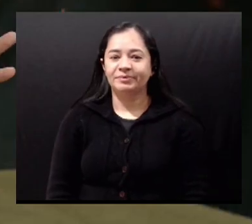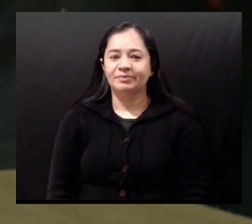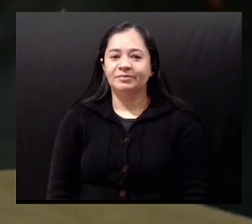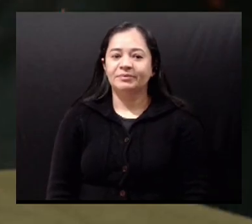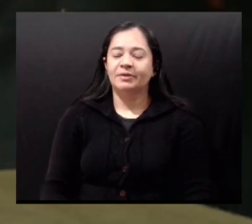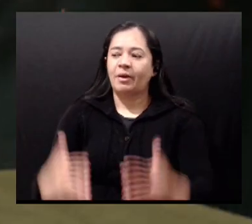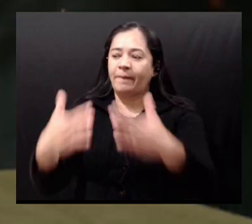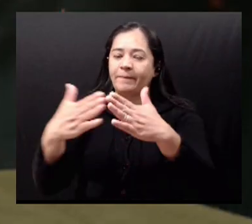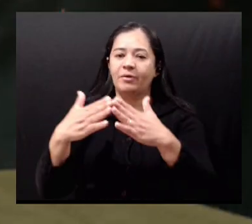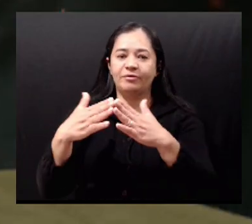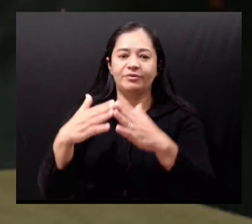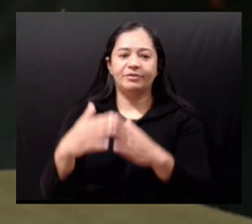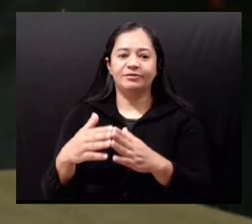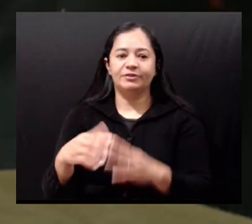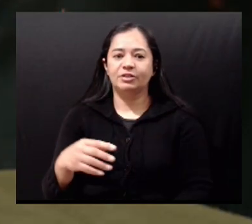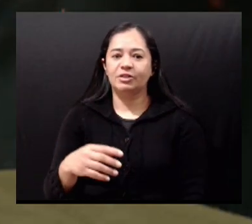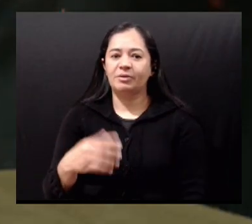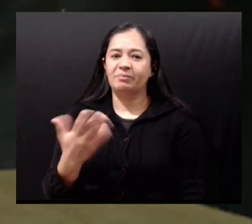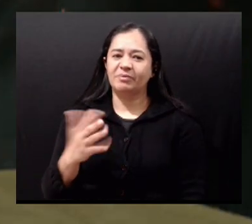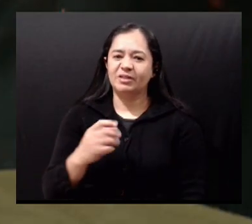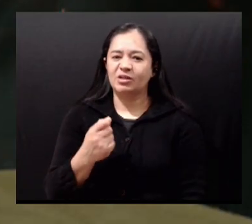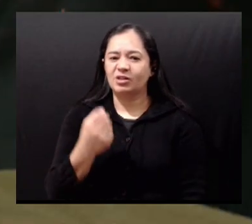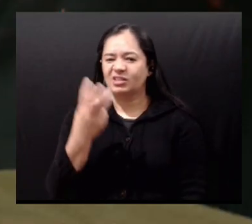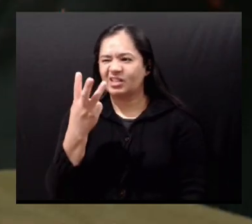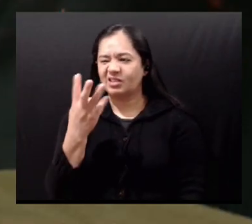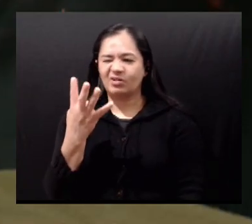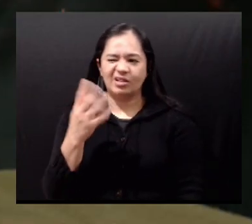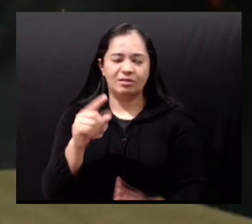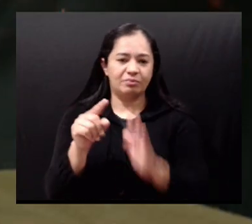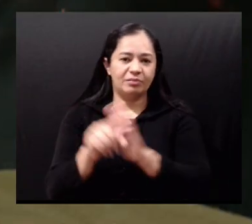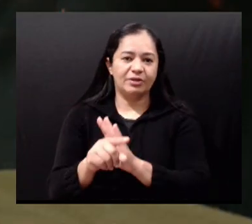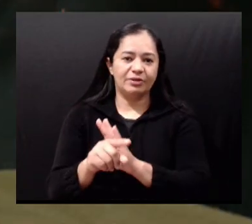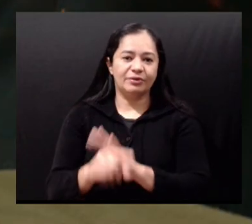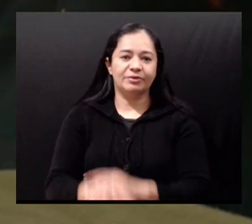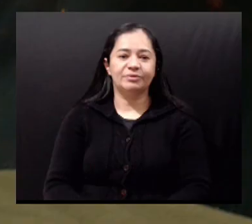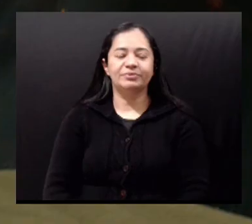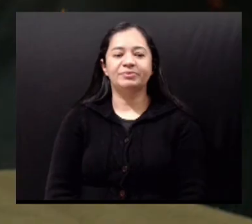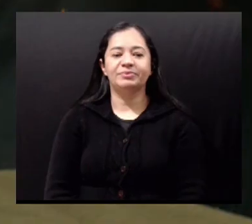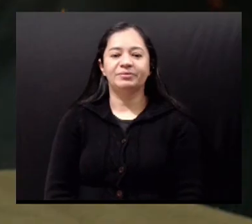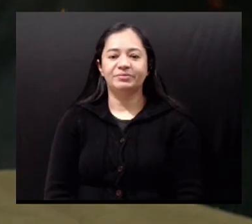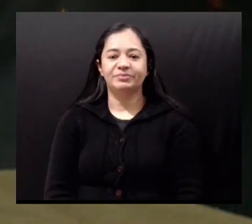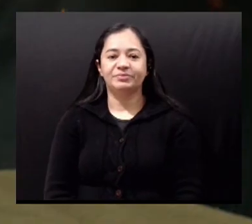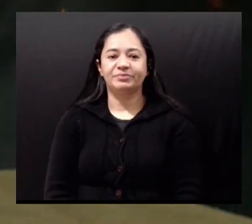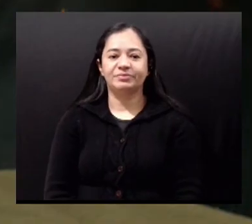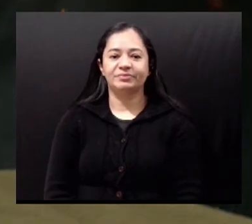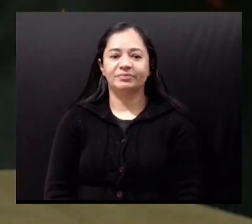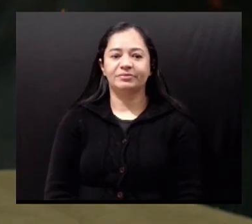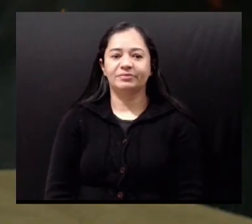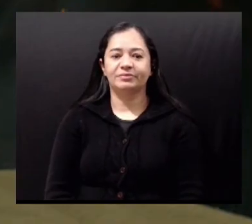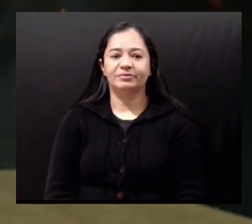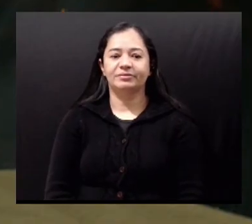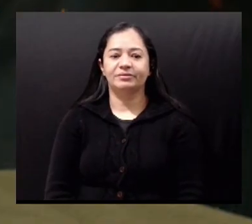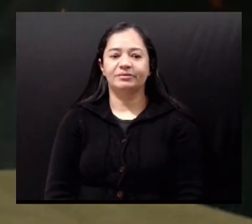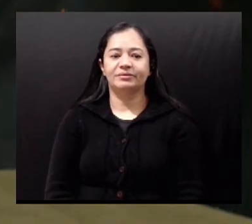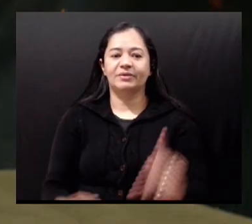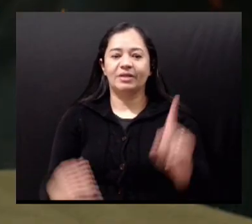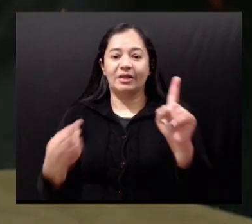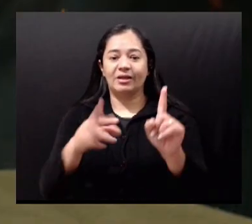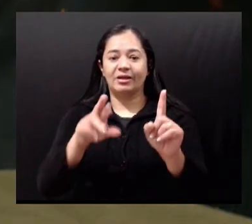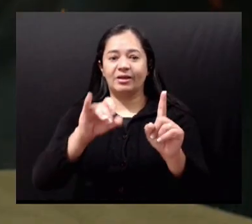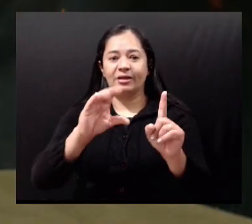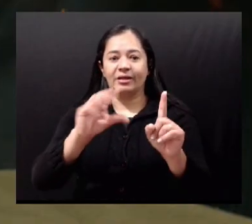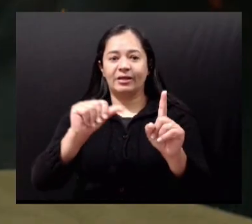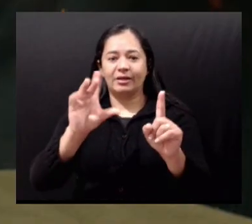que a gente consegue responder umas 3, 4 perguntas e daqui a pouquinho a gente já segue para as considerações finais. O Ricardo Salles, do Jardim